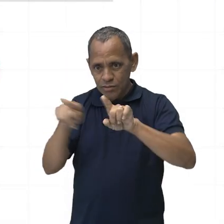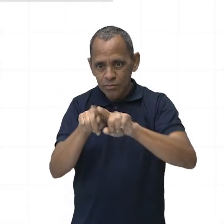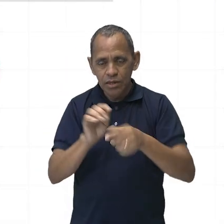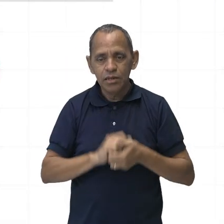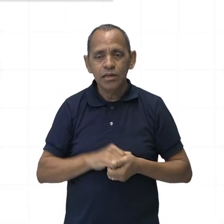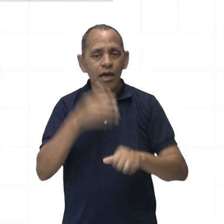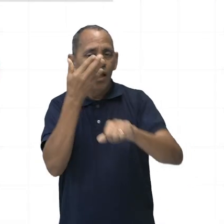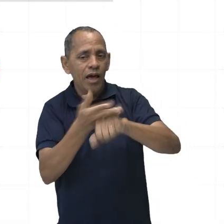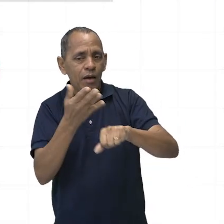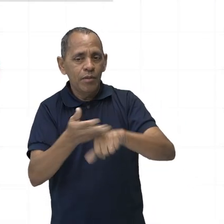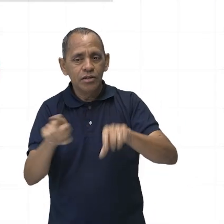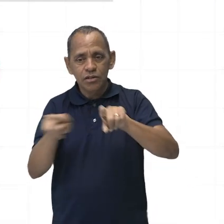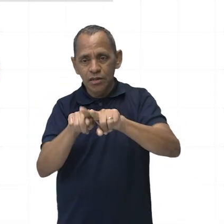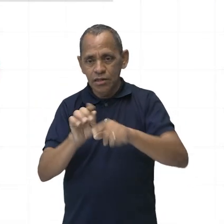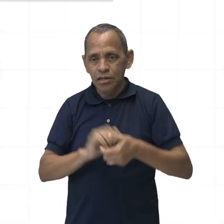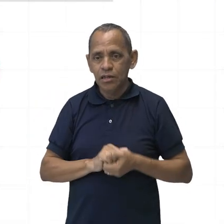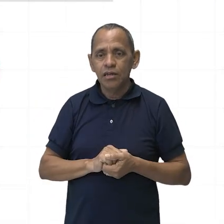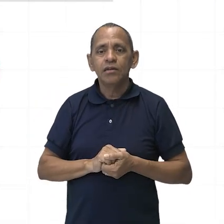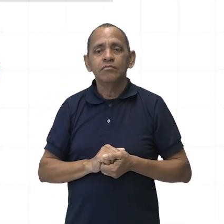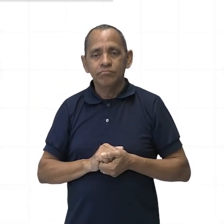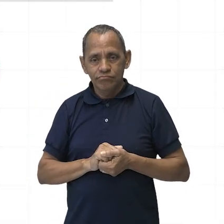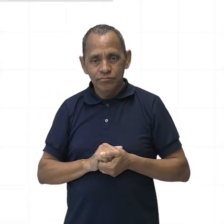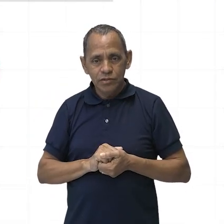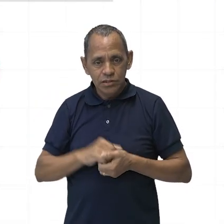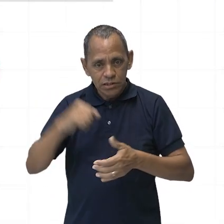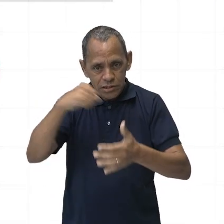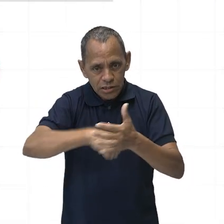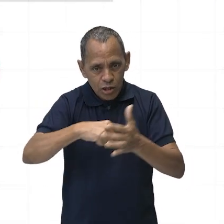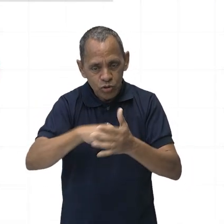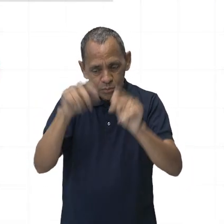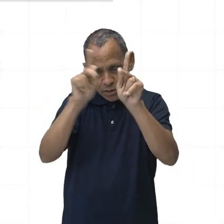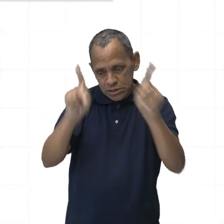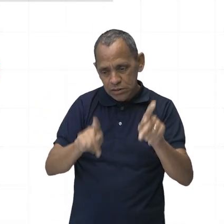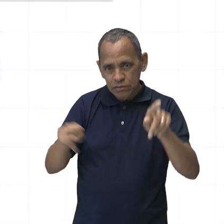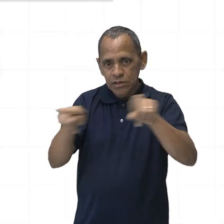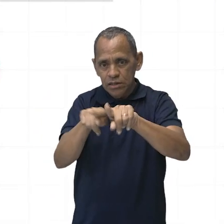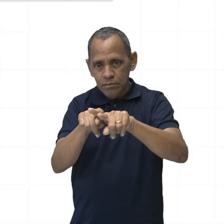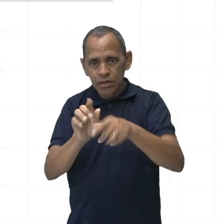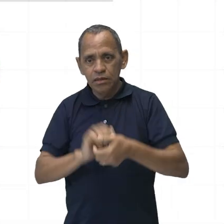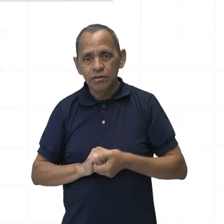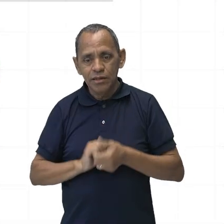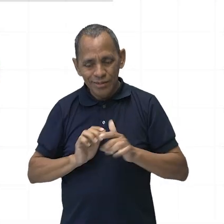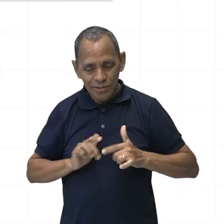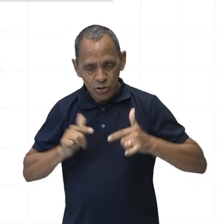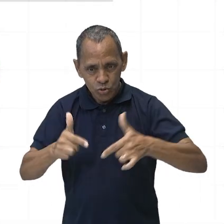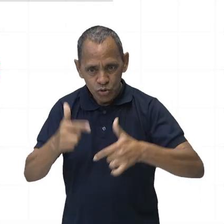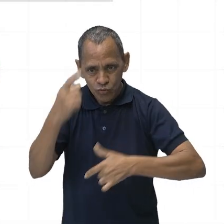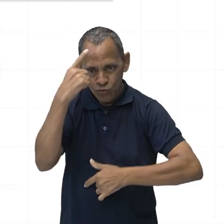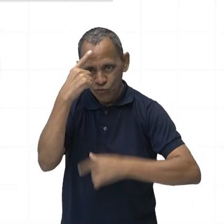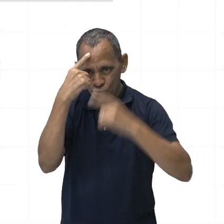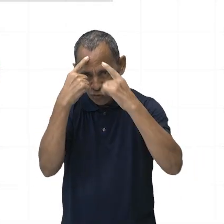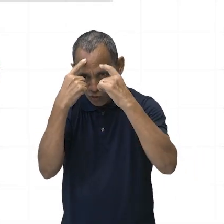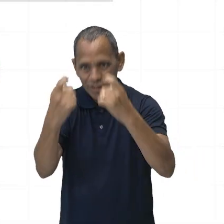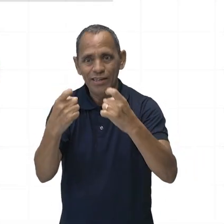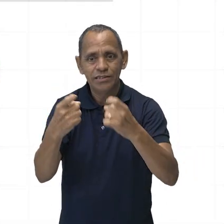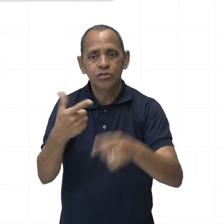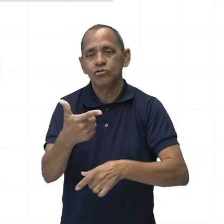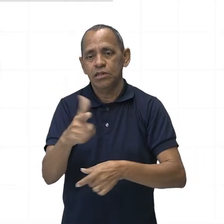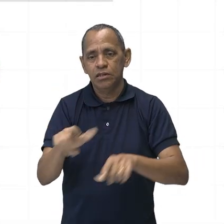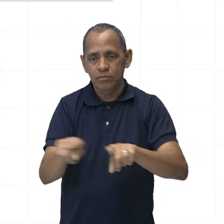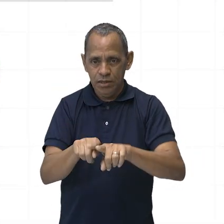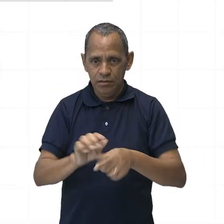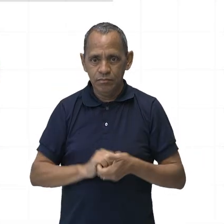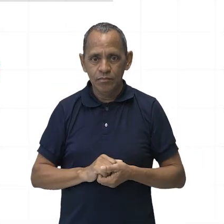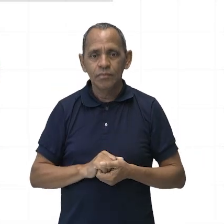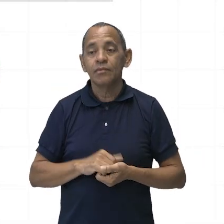Satyagraha, resistência pacífica, e da Ahimsa, a atitude não violenta. Para o jainismo, toda